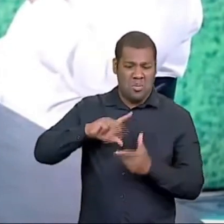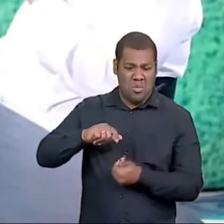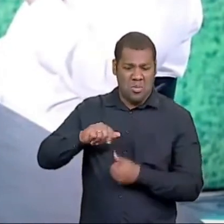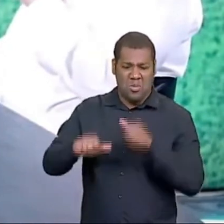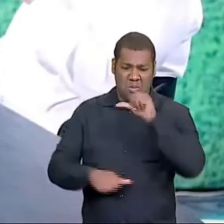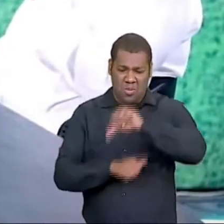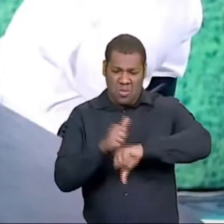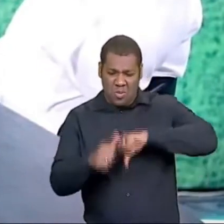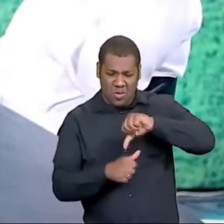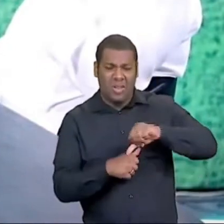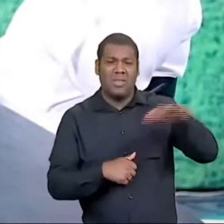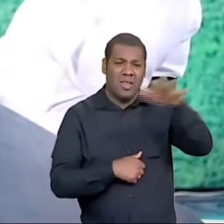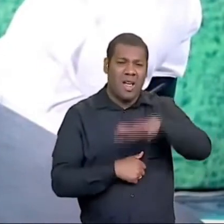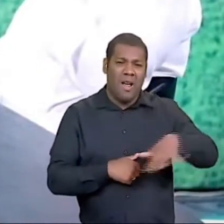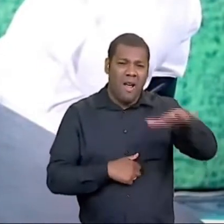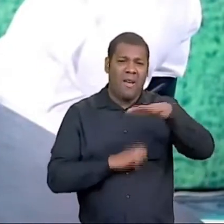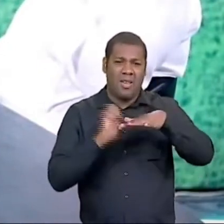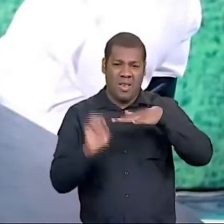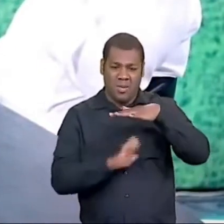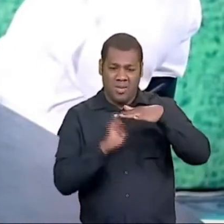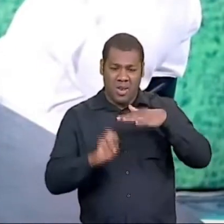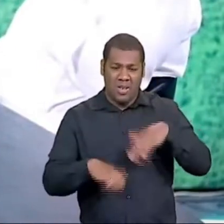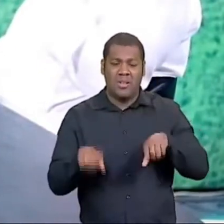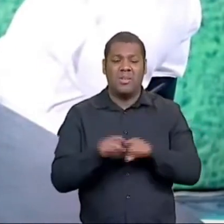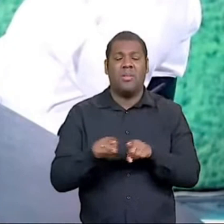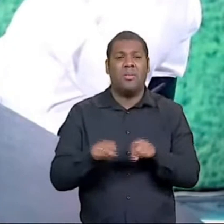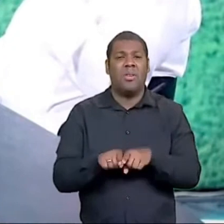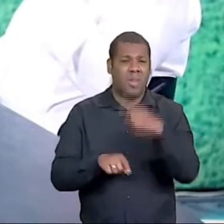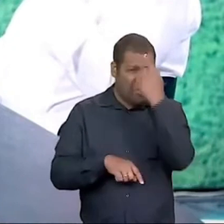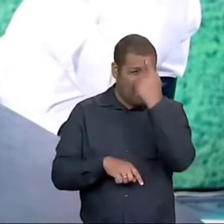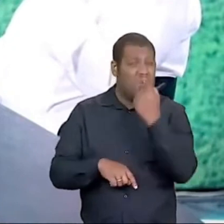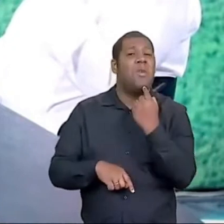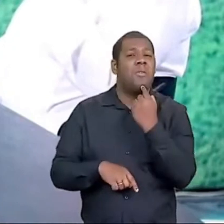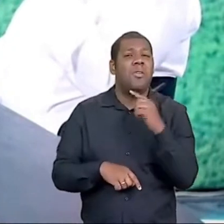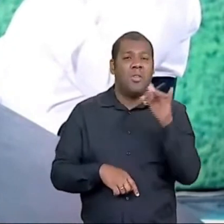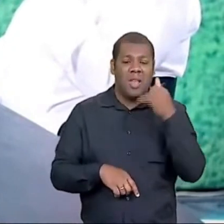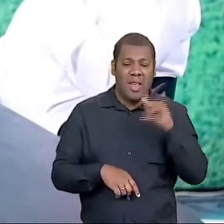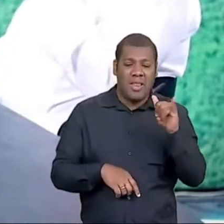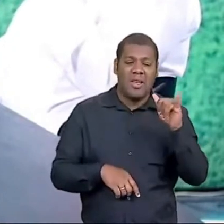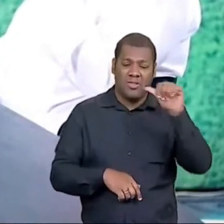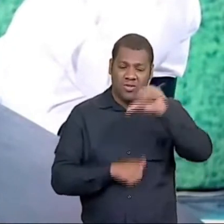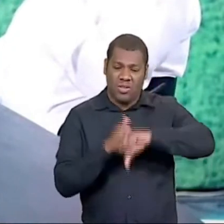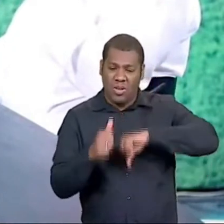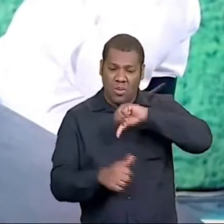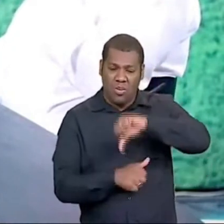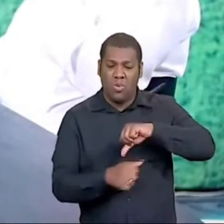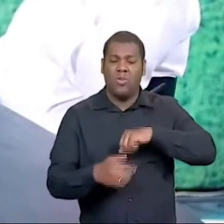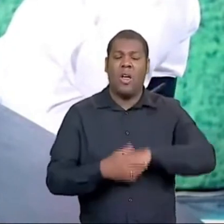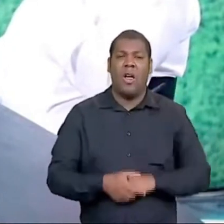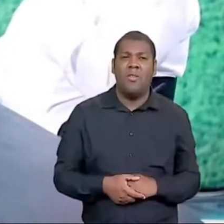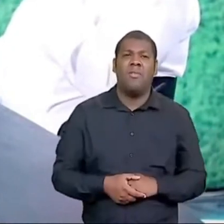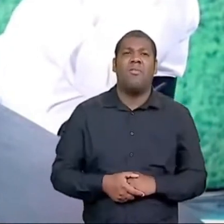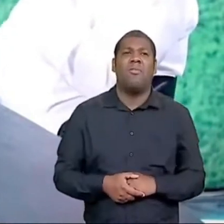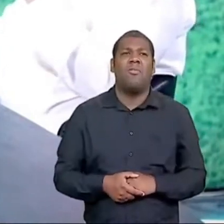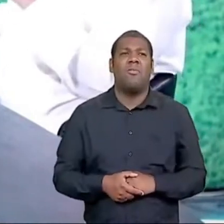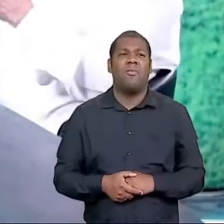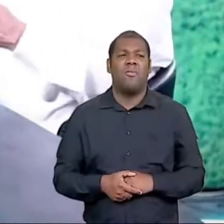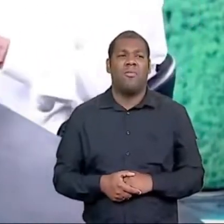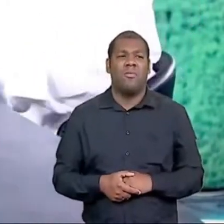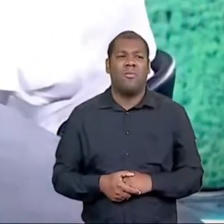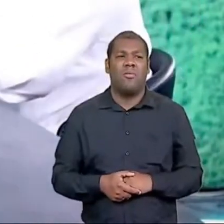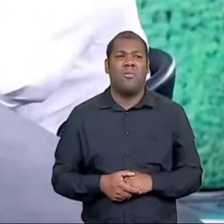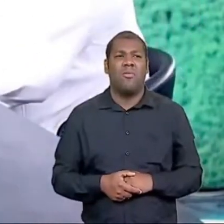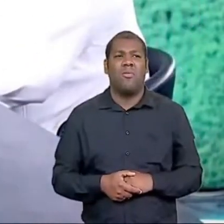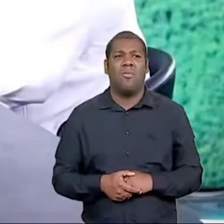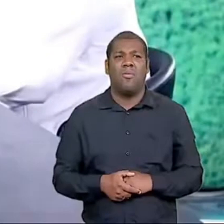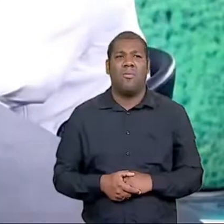certas matrizes energéticas que têm que ser mudadas, como trazer essa gente para um tema que, no começo, pelo menos, parecia distante?